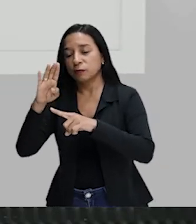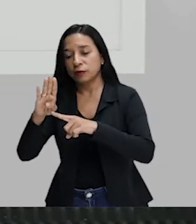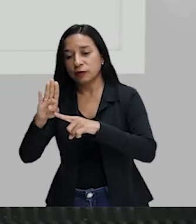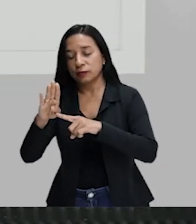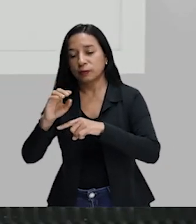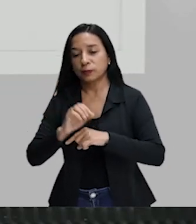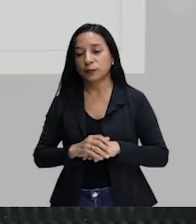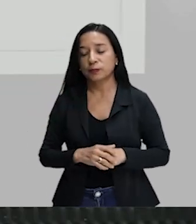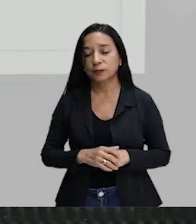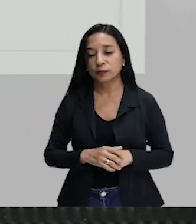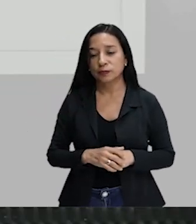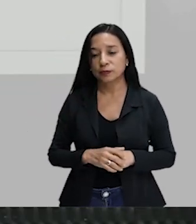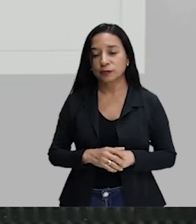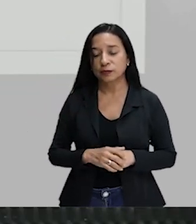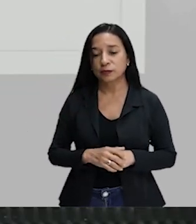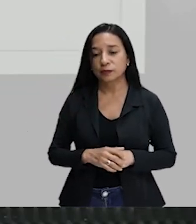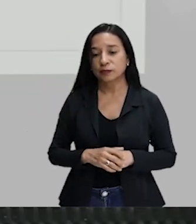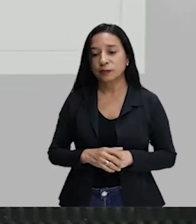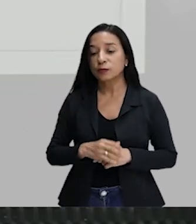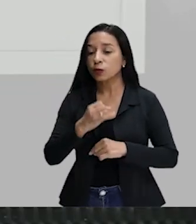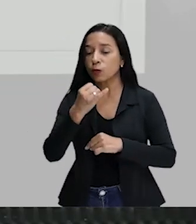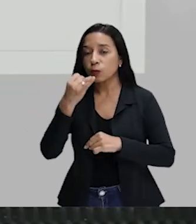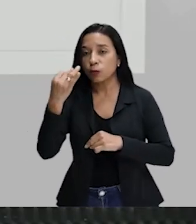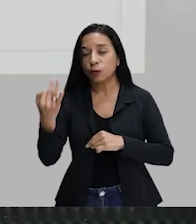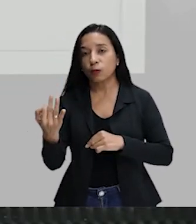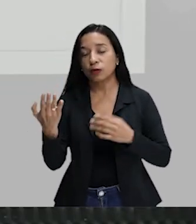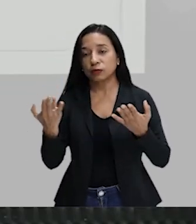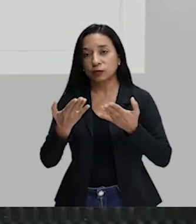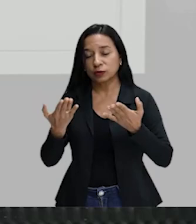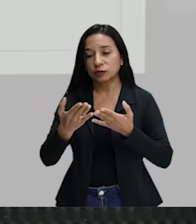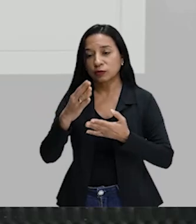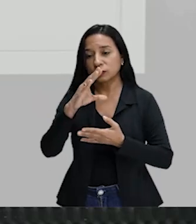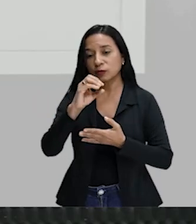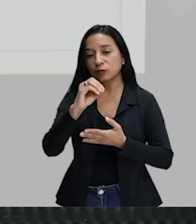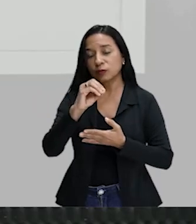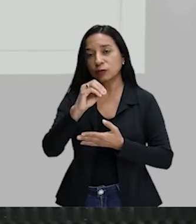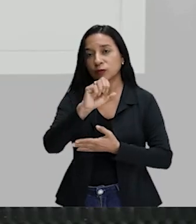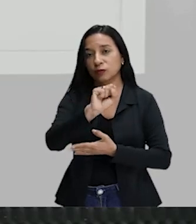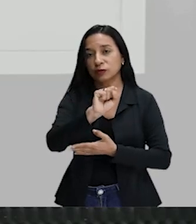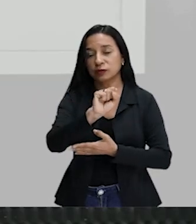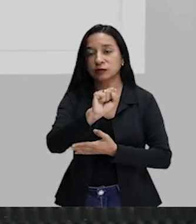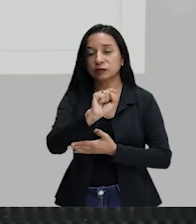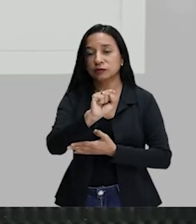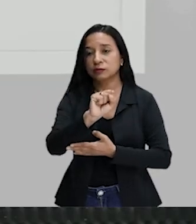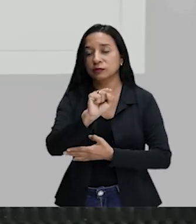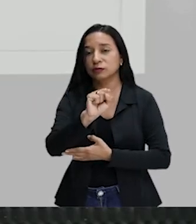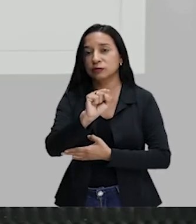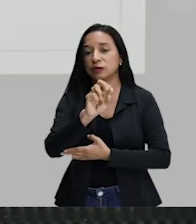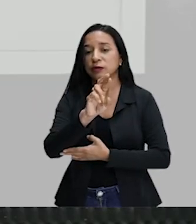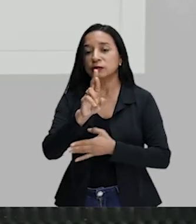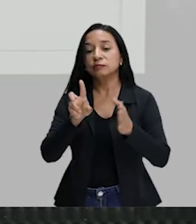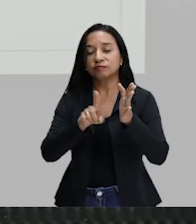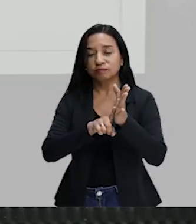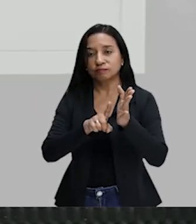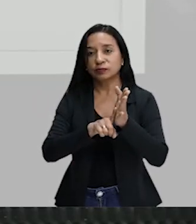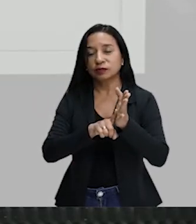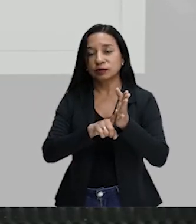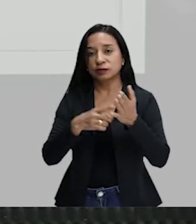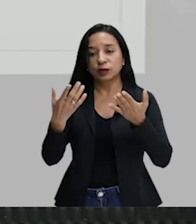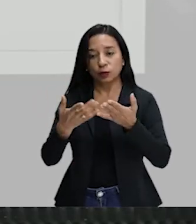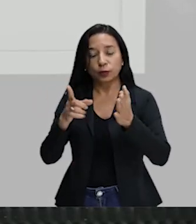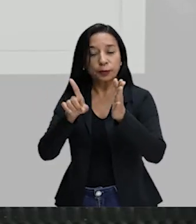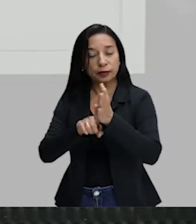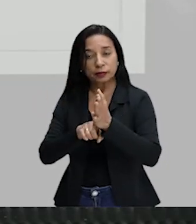B. Quanto é que seria, então, agora o cosseno da diferença? Agora aqui é menos,